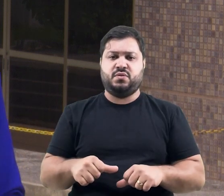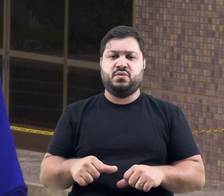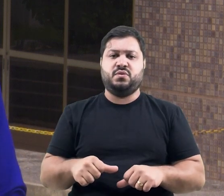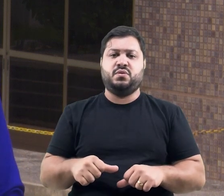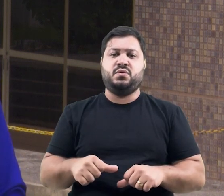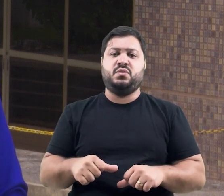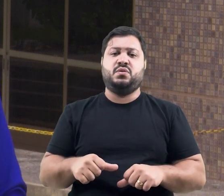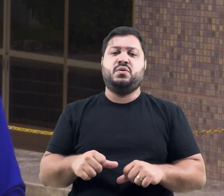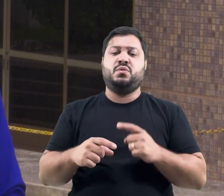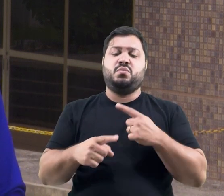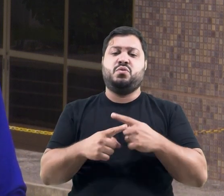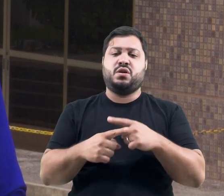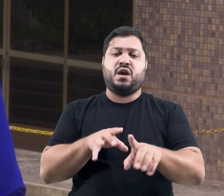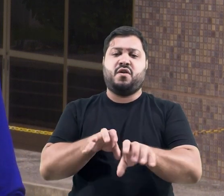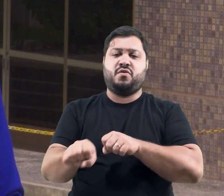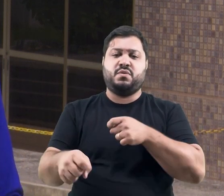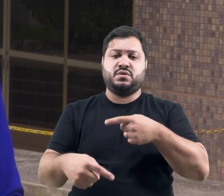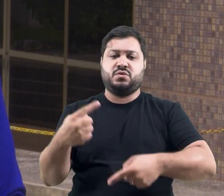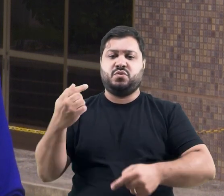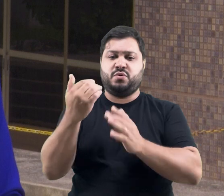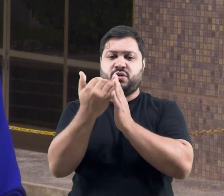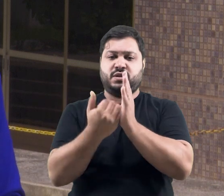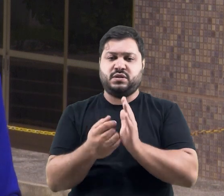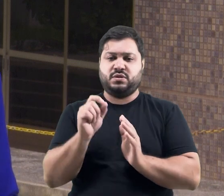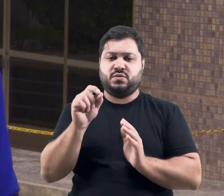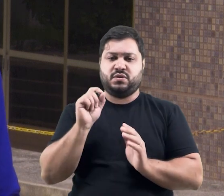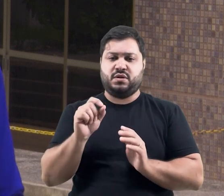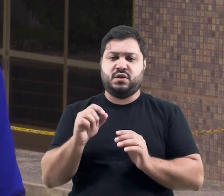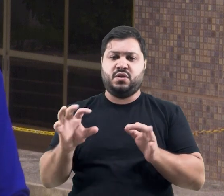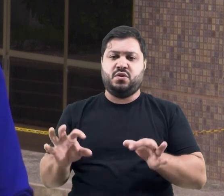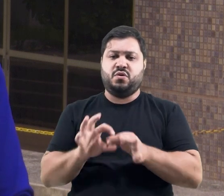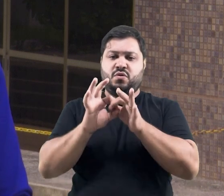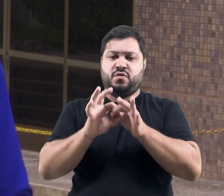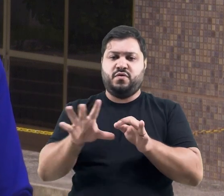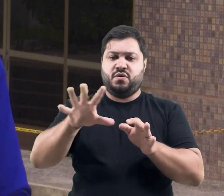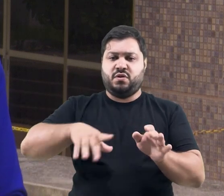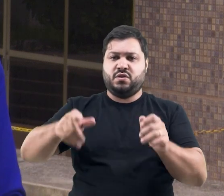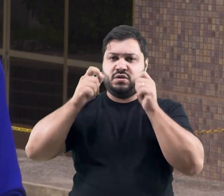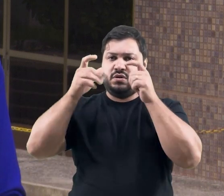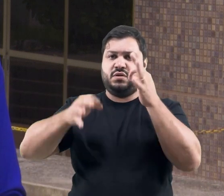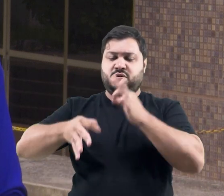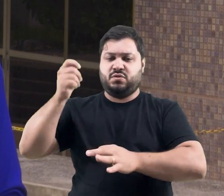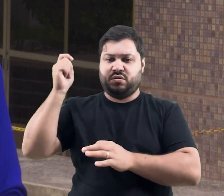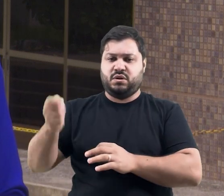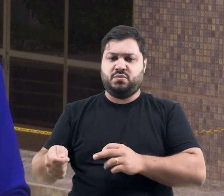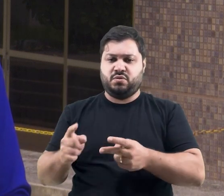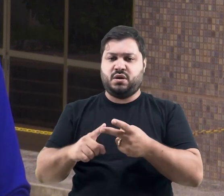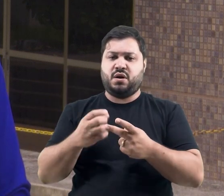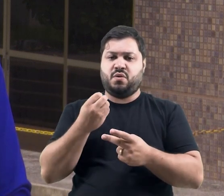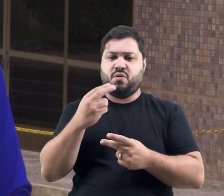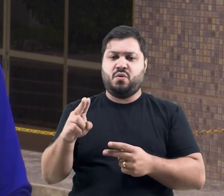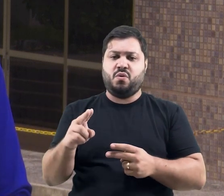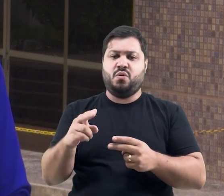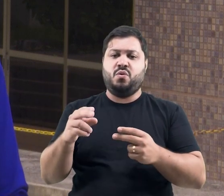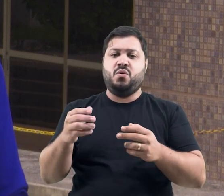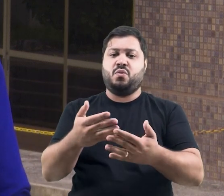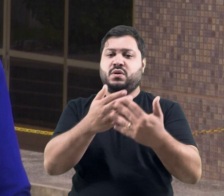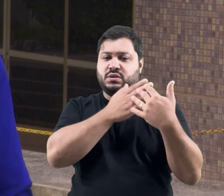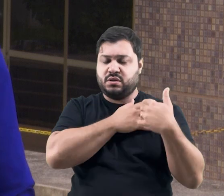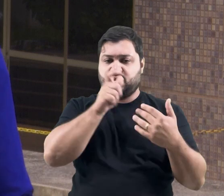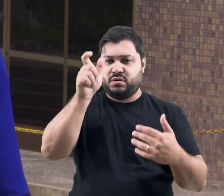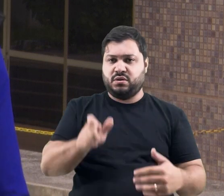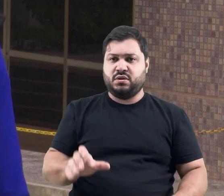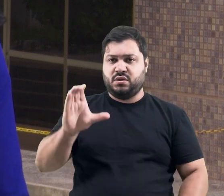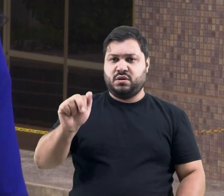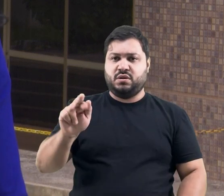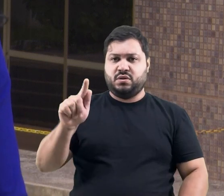negou a solicitação por considerar que a formação não cumpriu os requisitos que são o vínculo com as áreas de interesse do tribunal ou